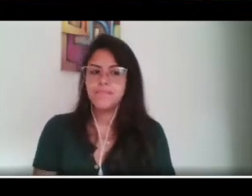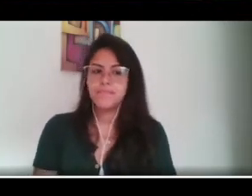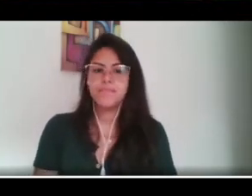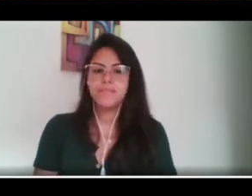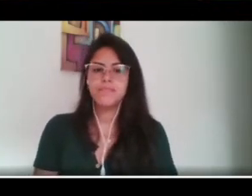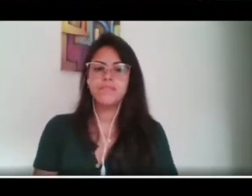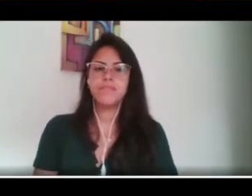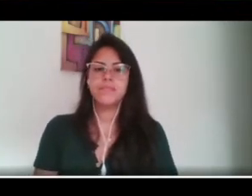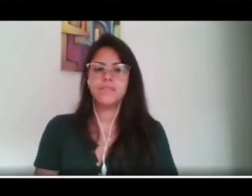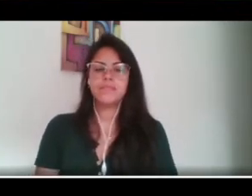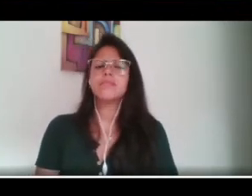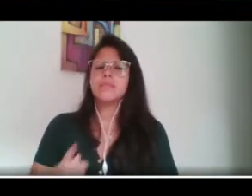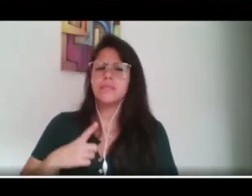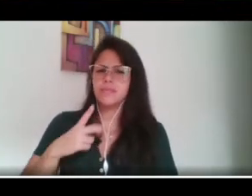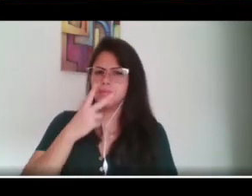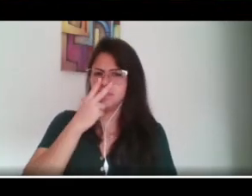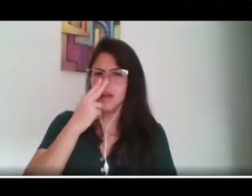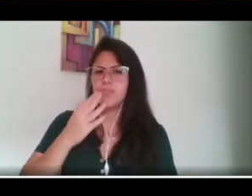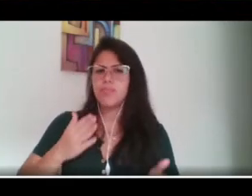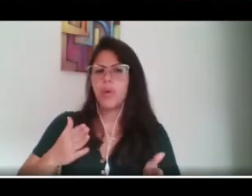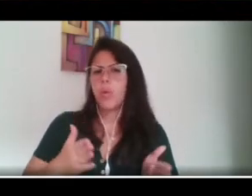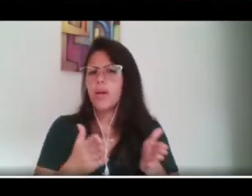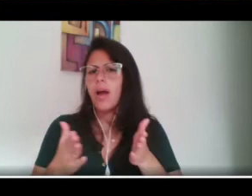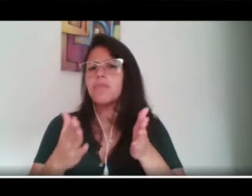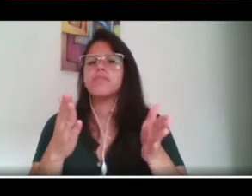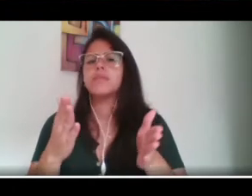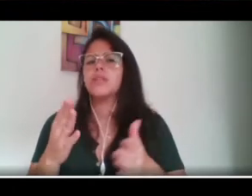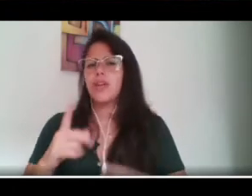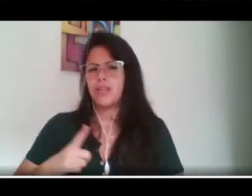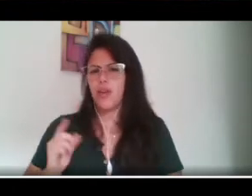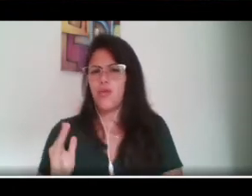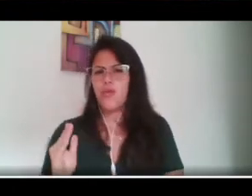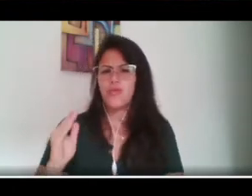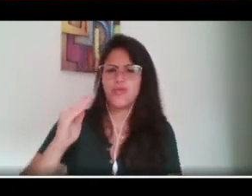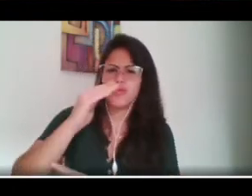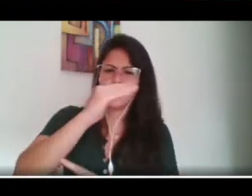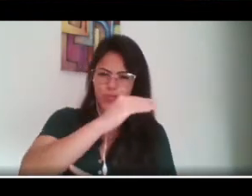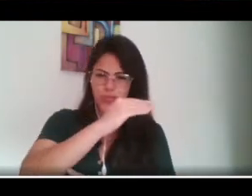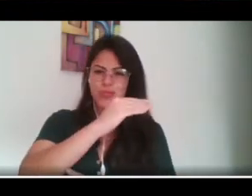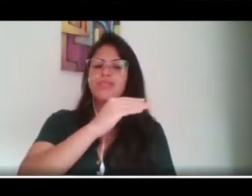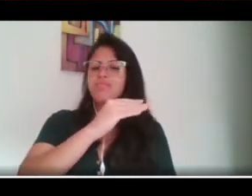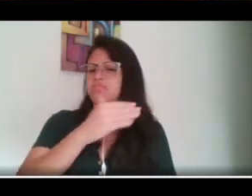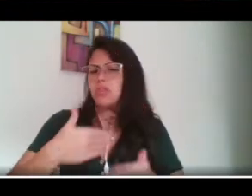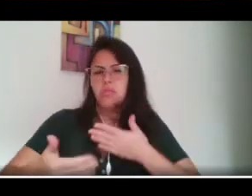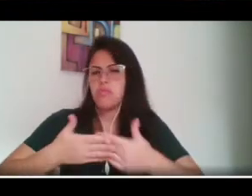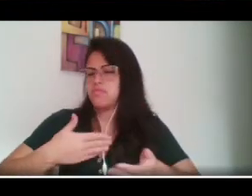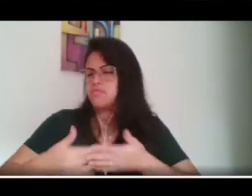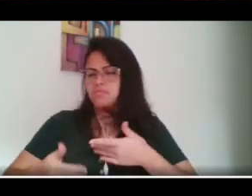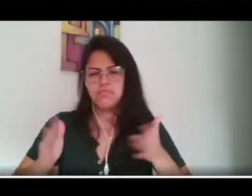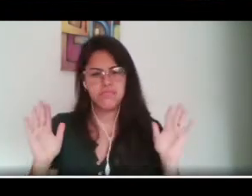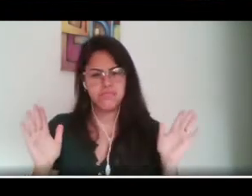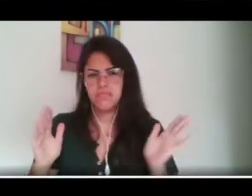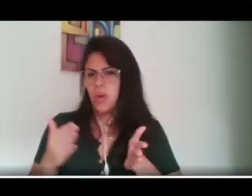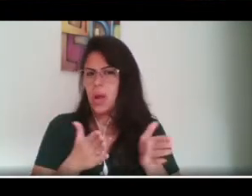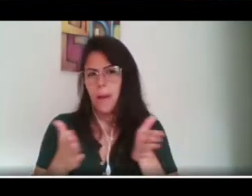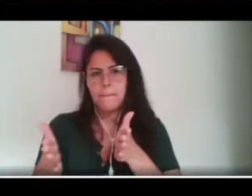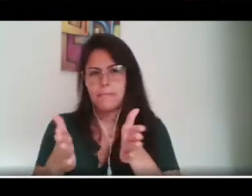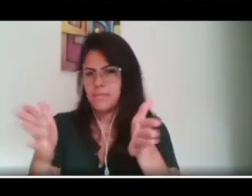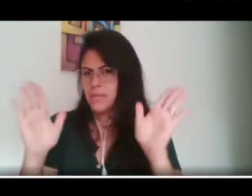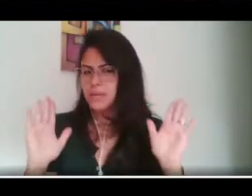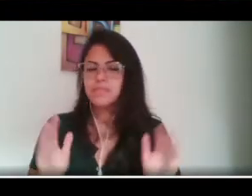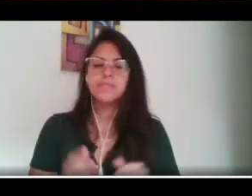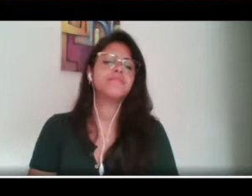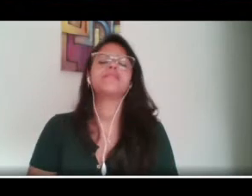de uma trajetória curva qualquer, né? Ele dá um exemplo de uma trajetória curva qualquer, e aí